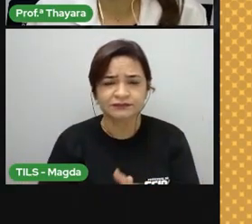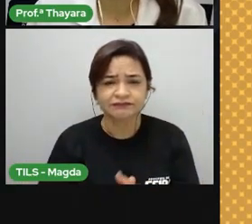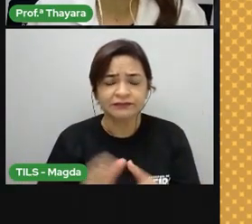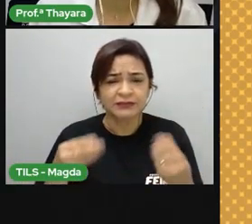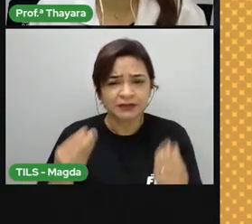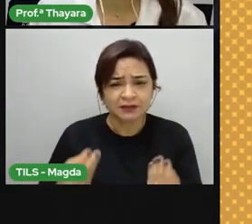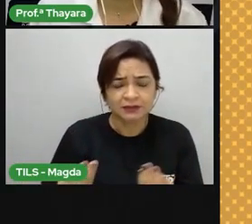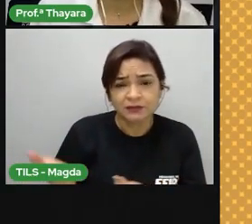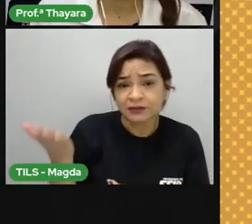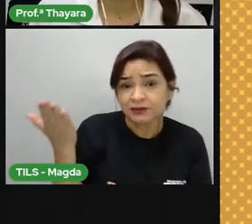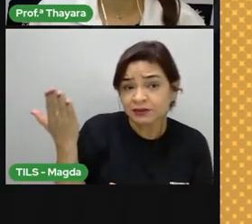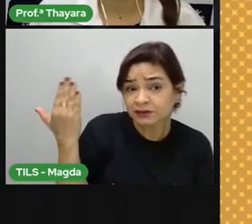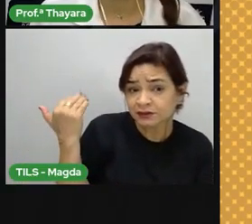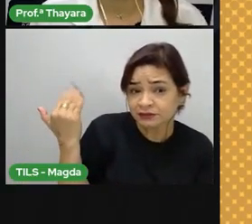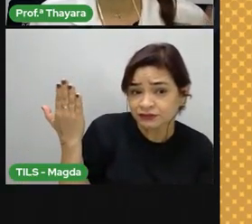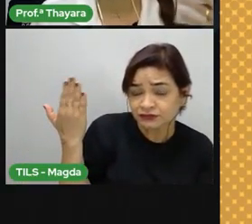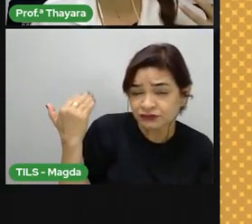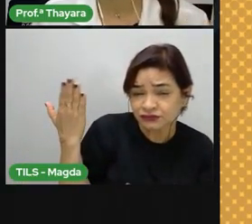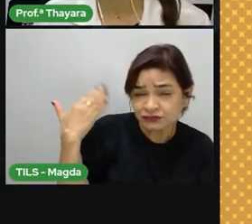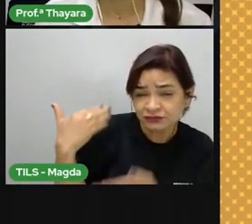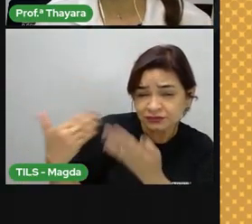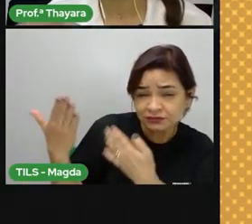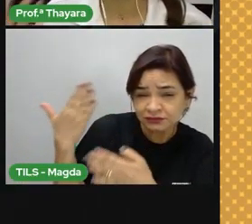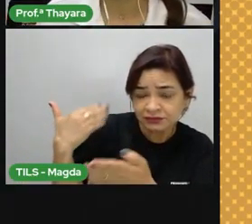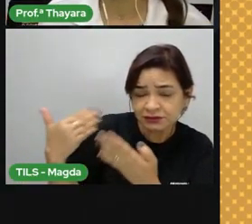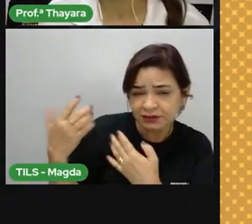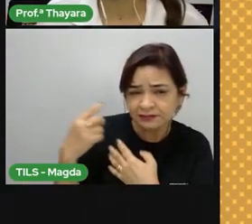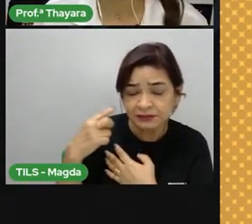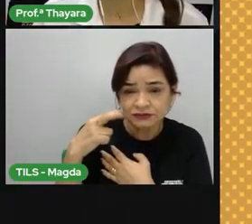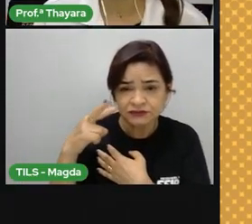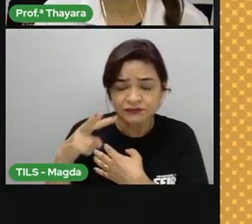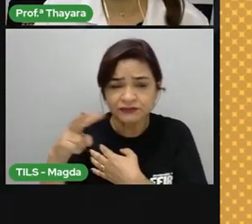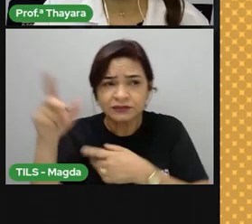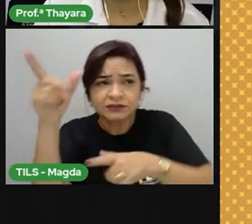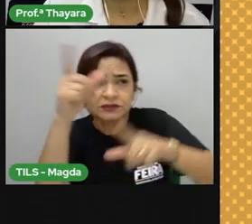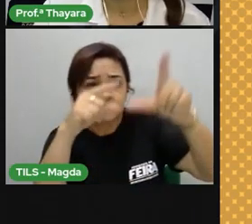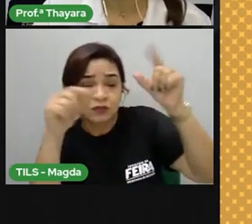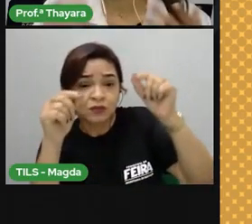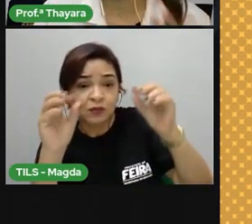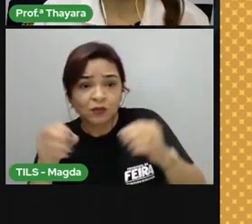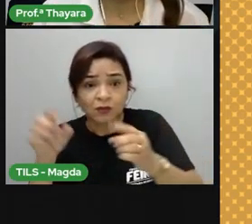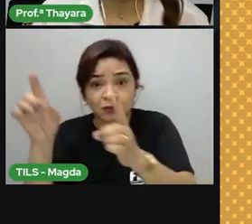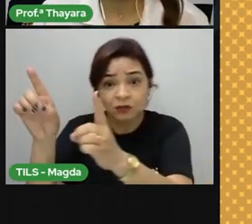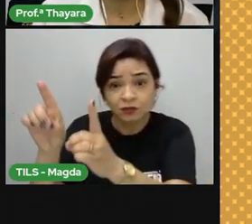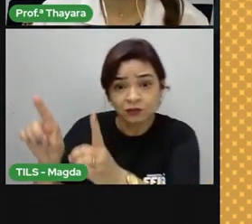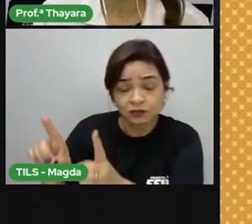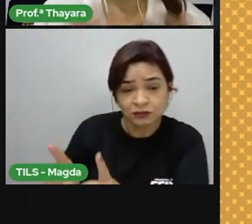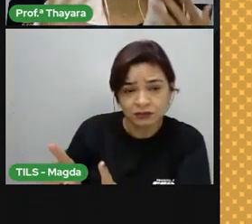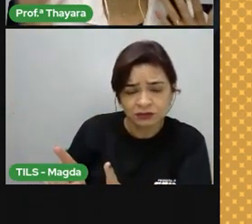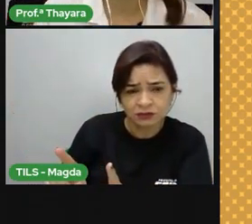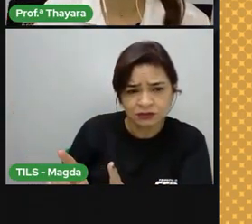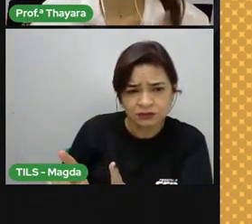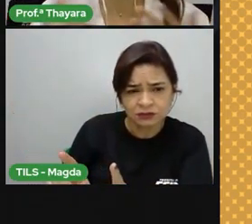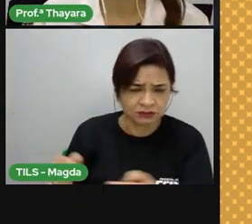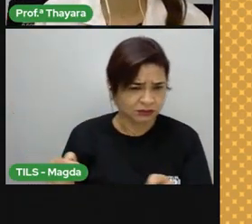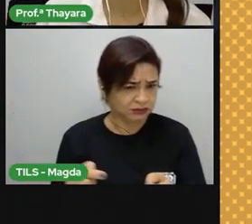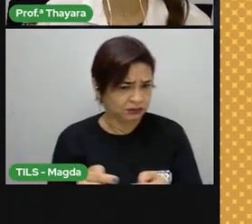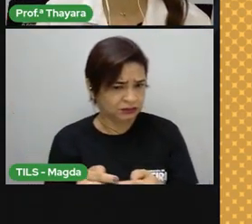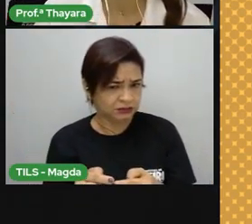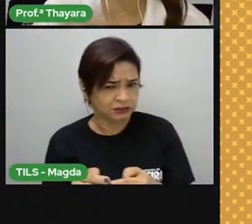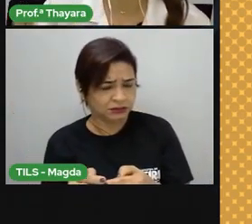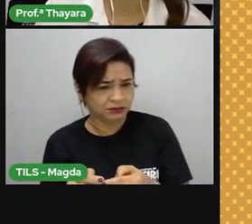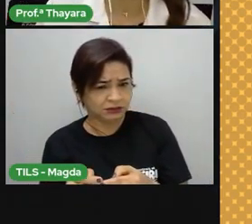Então, nas antigas civilizações, elas enxergavam os astros como divindades. E não é por coincidência que os